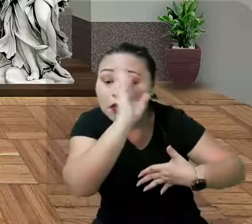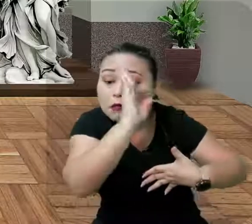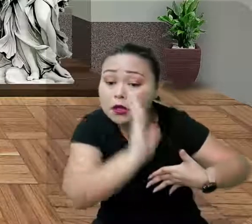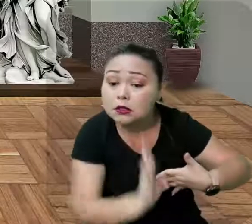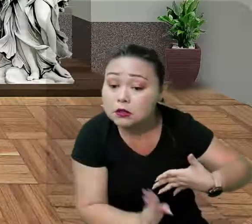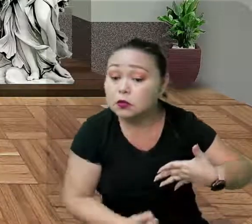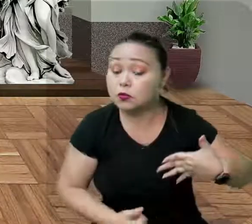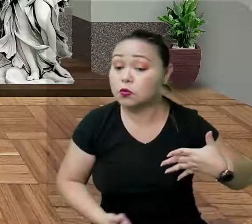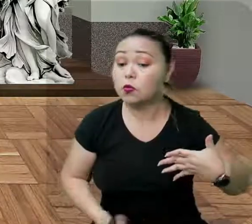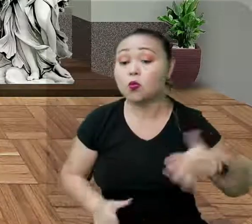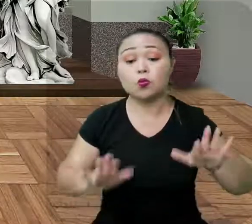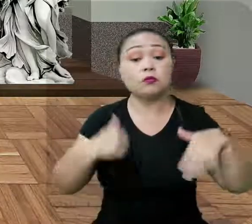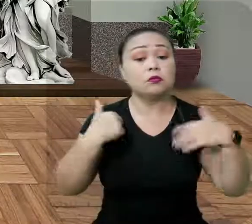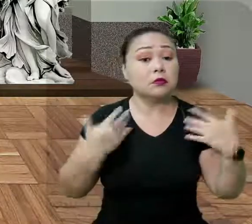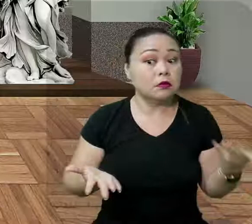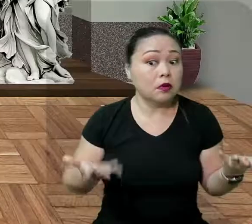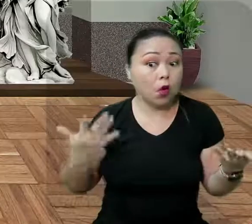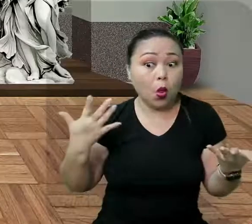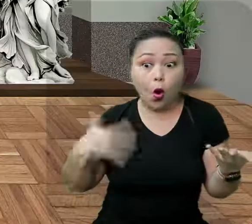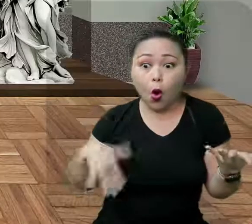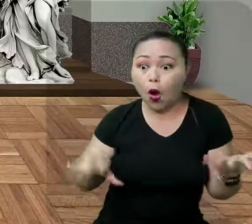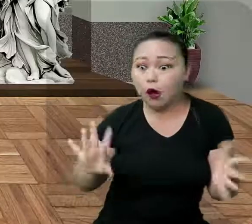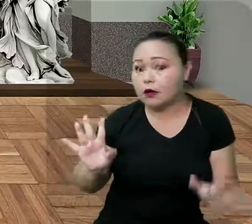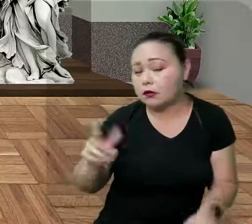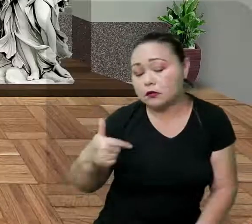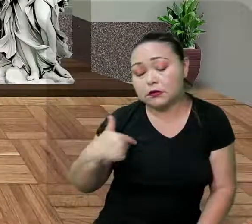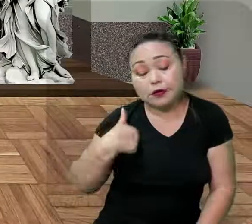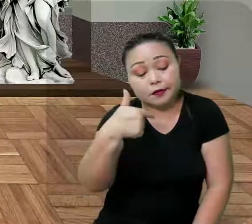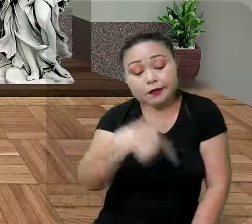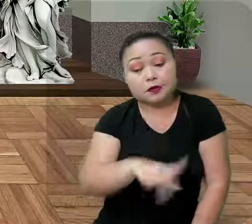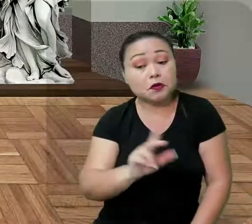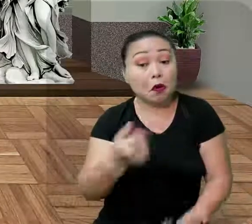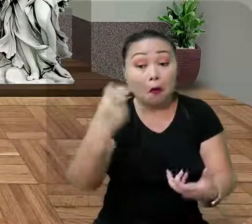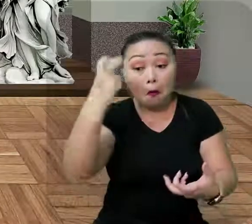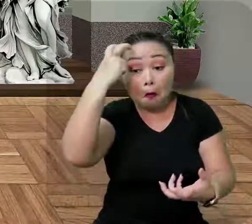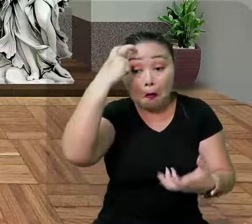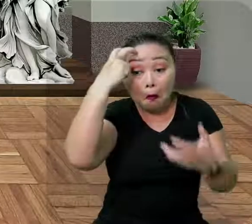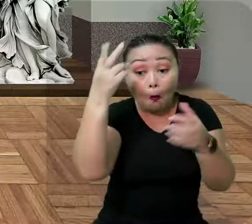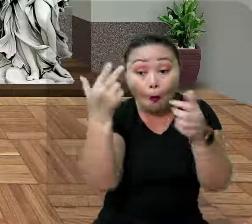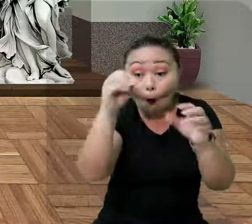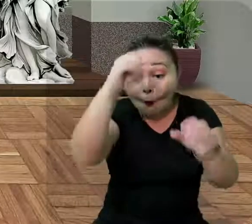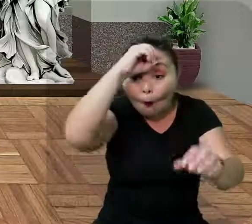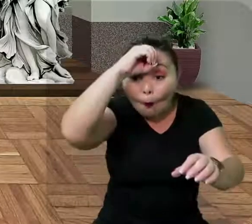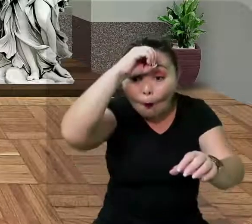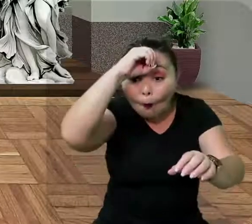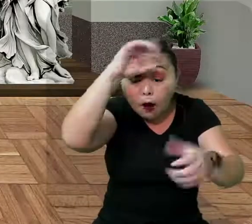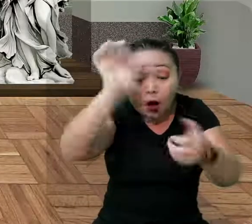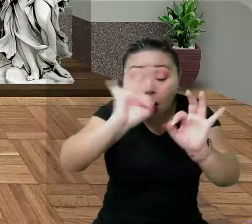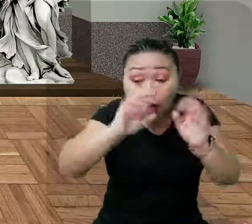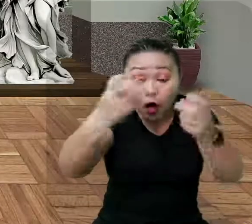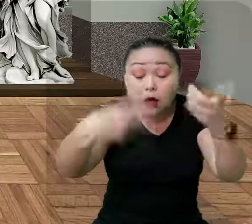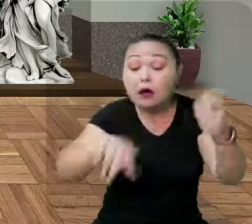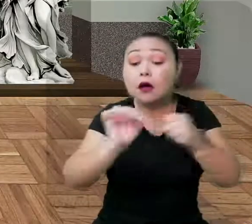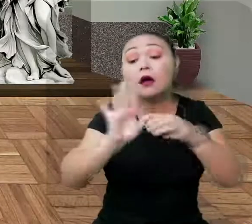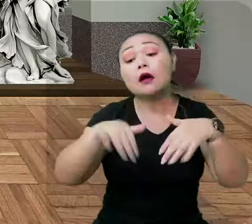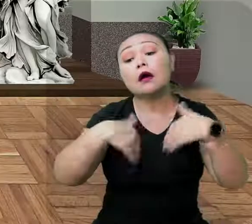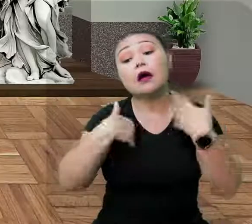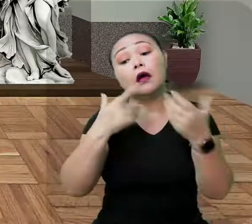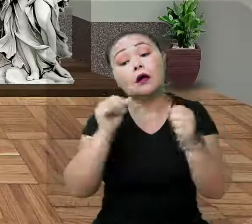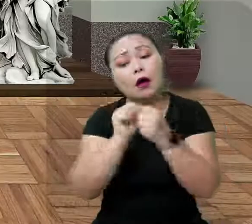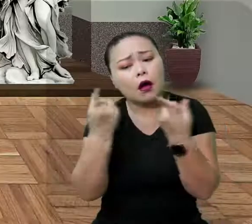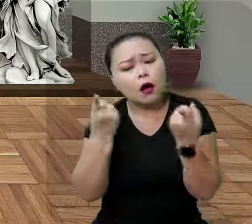no Brasil e aí Nossa então ele só ir embora nós somos o culturado E aí é quando começa